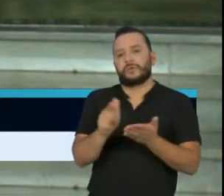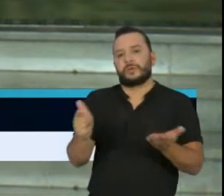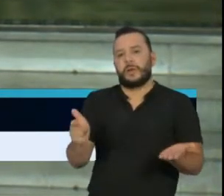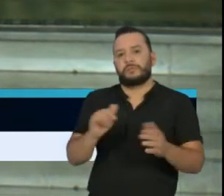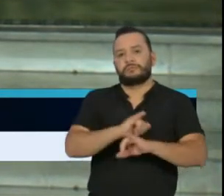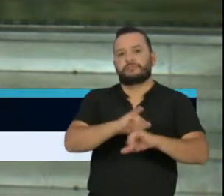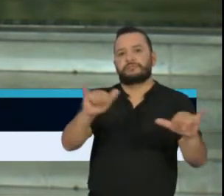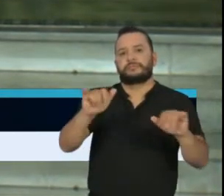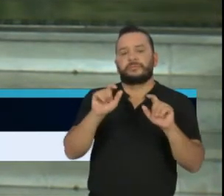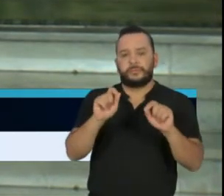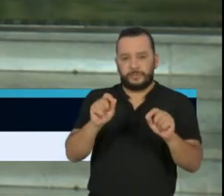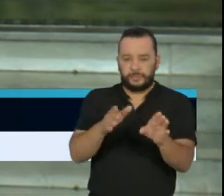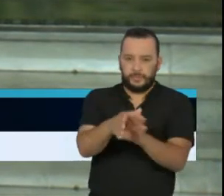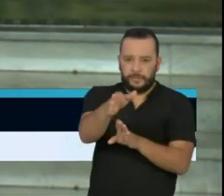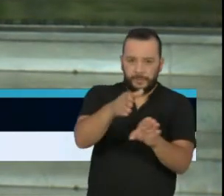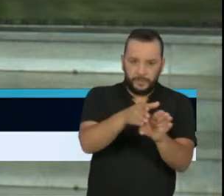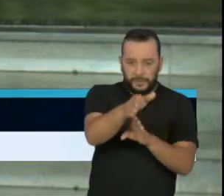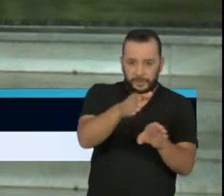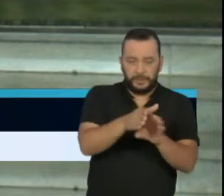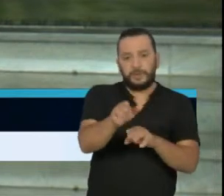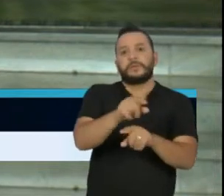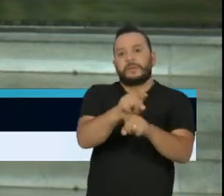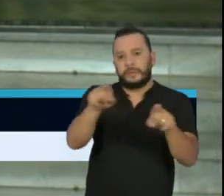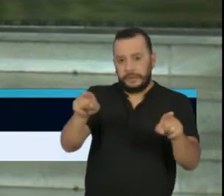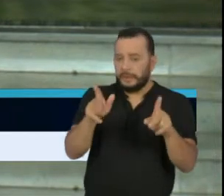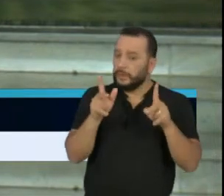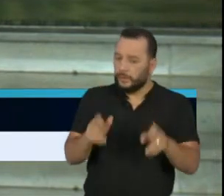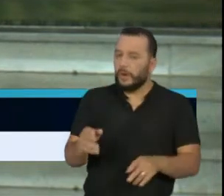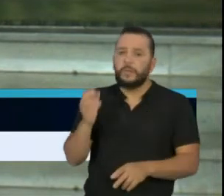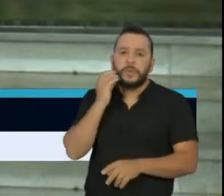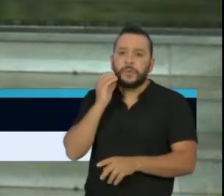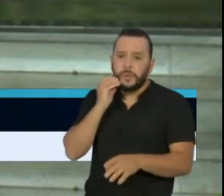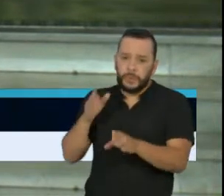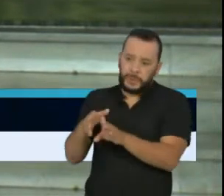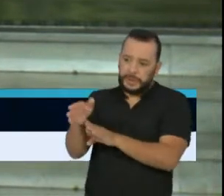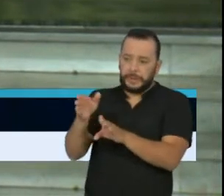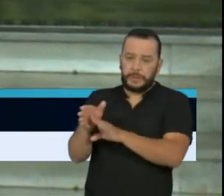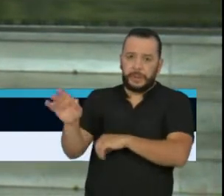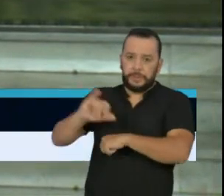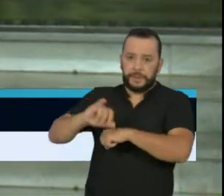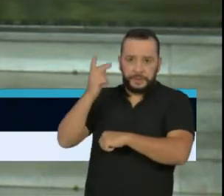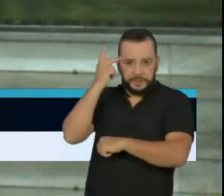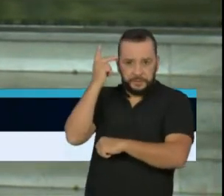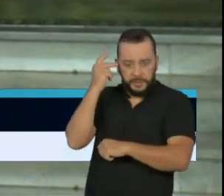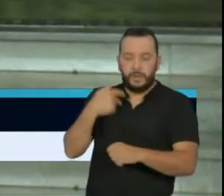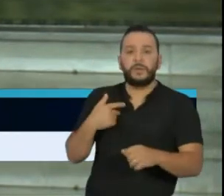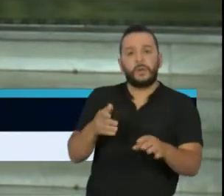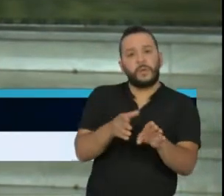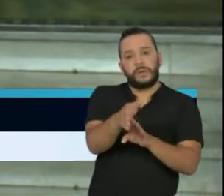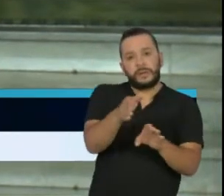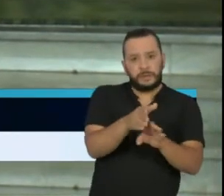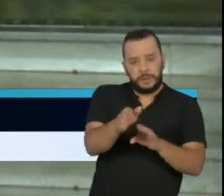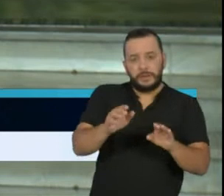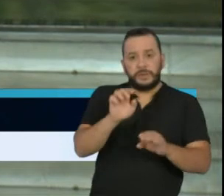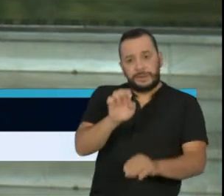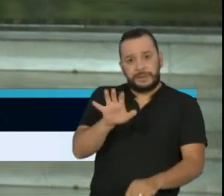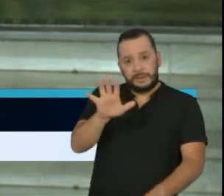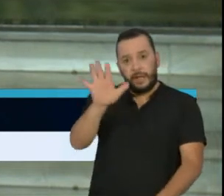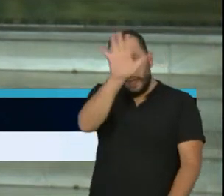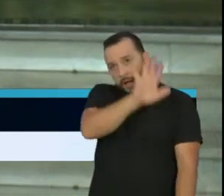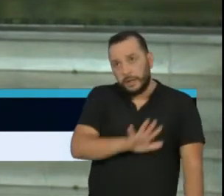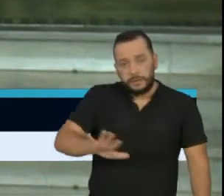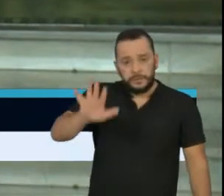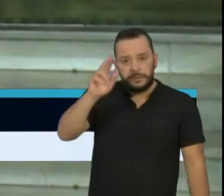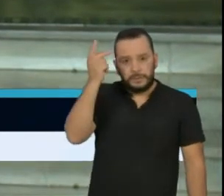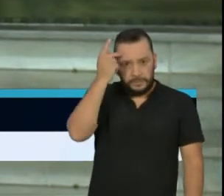mesma maneira que já foi feito aqui pelo prefeito Bruno Covas, na capital de São Paulo, para o uso de máscaras nos